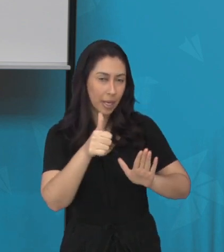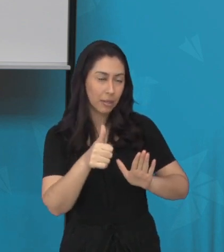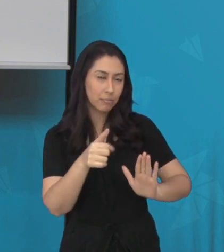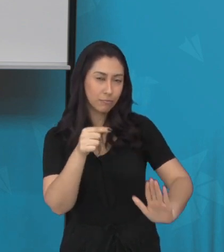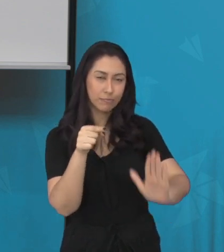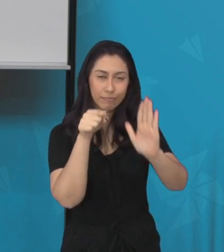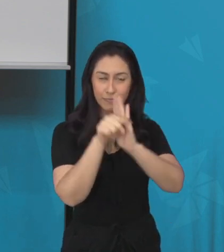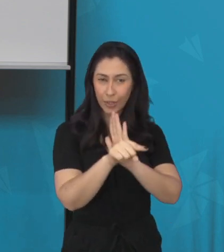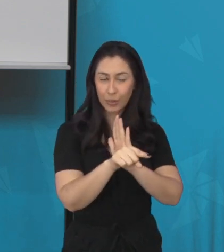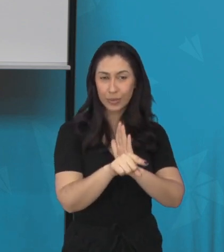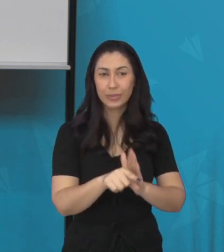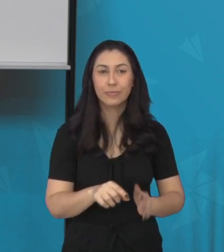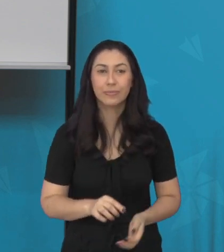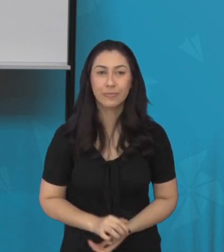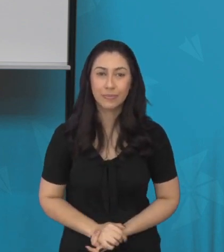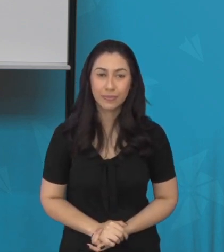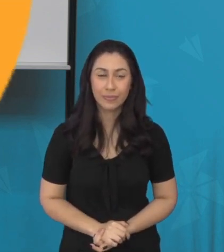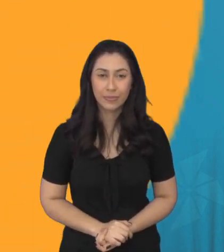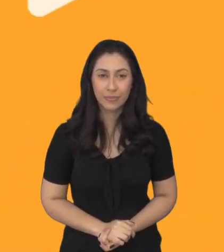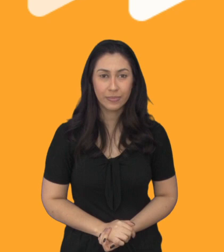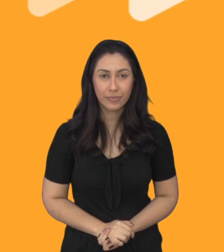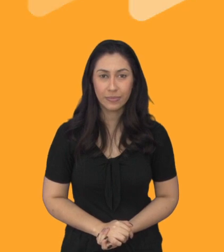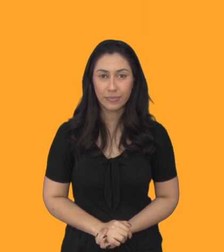questão de atrito dinâmico.